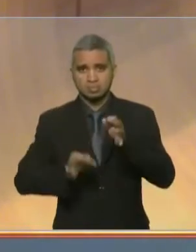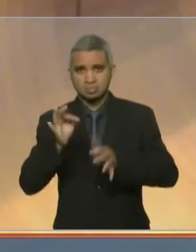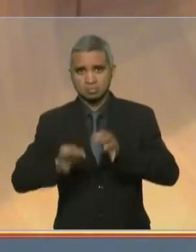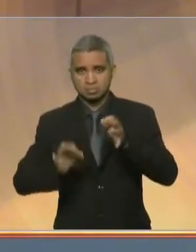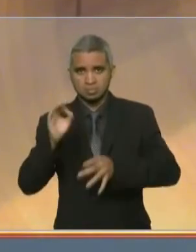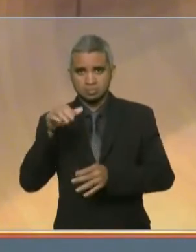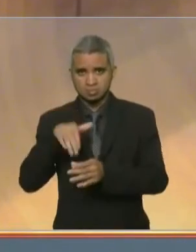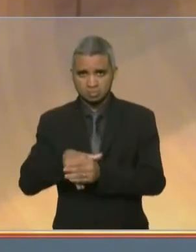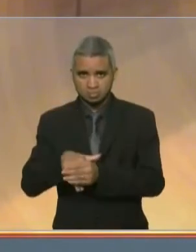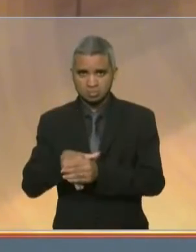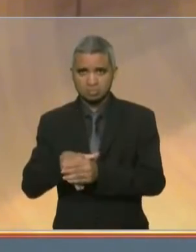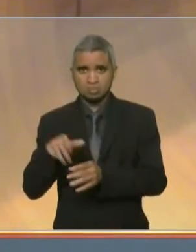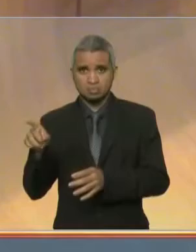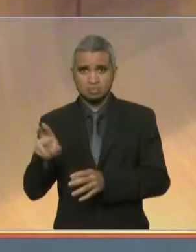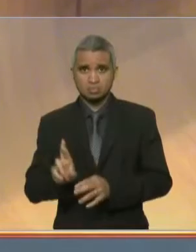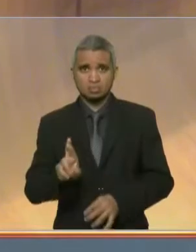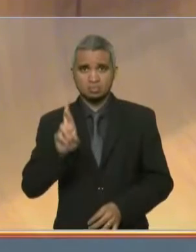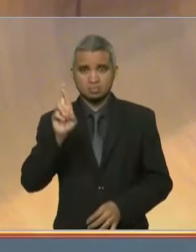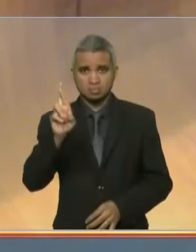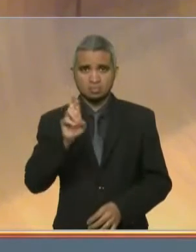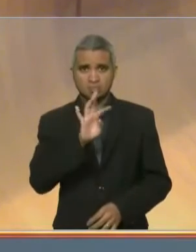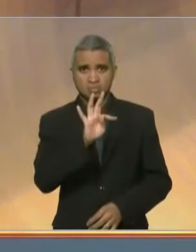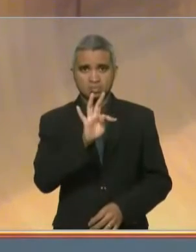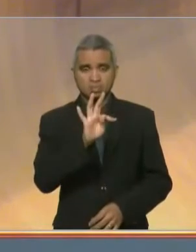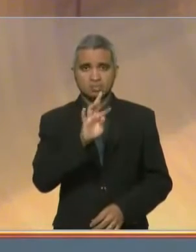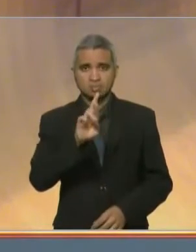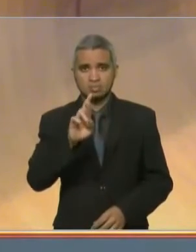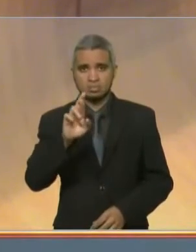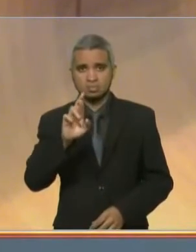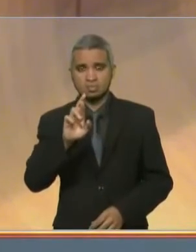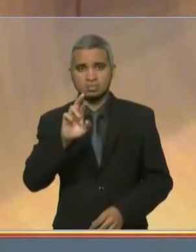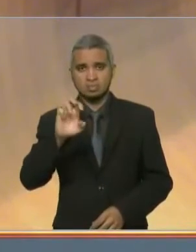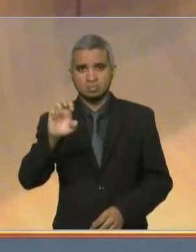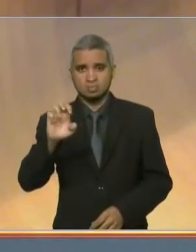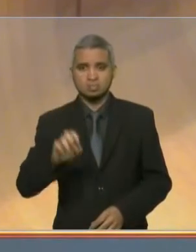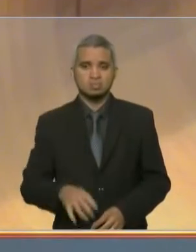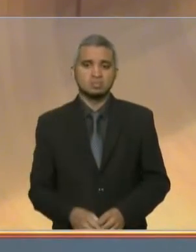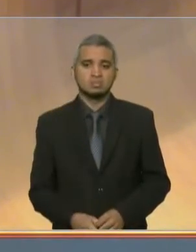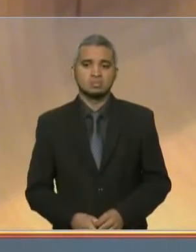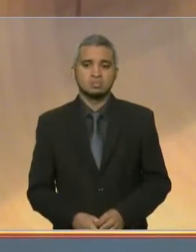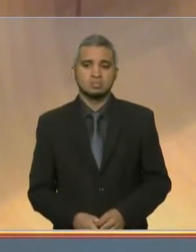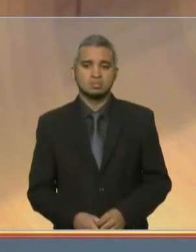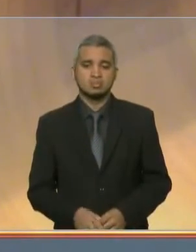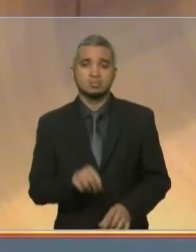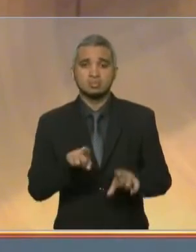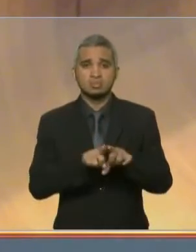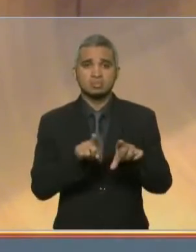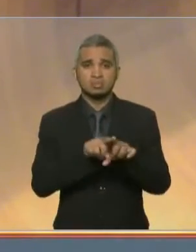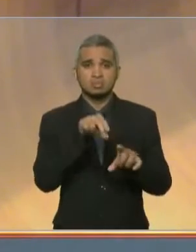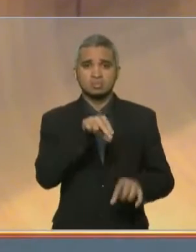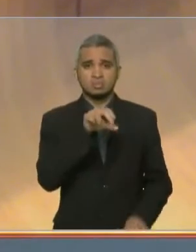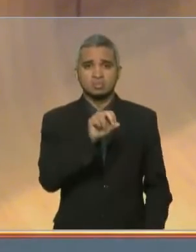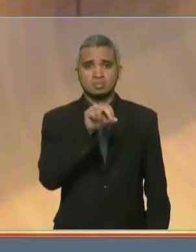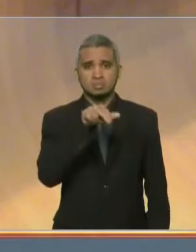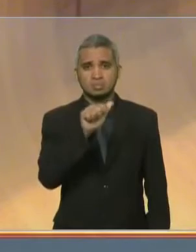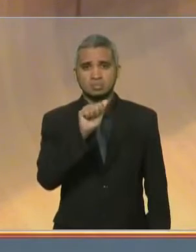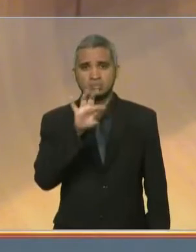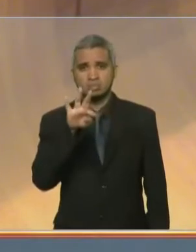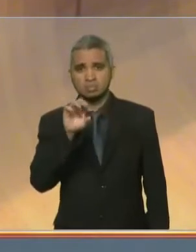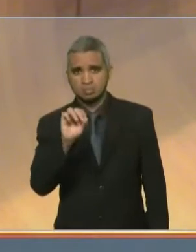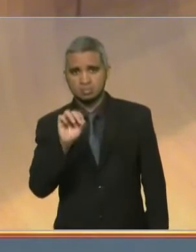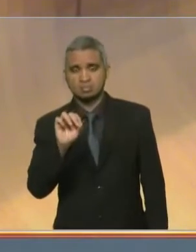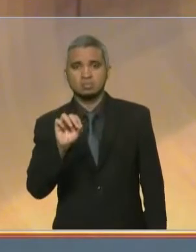representando o Tribunal Regional Eleitoral do Maranhão, senhor Nonato Chocolate, secretário municipal